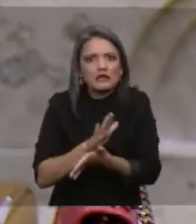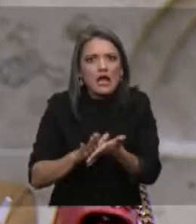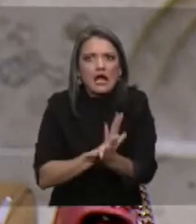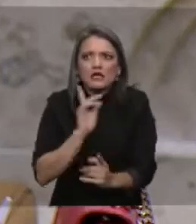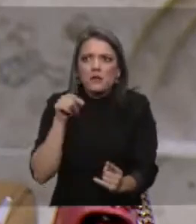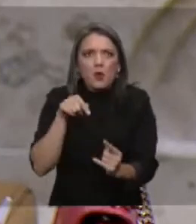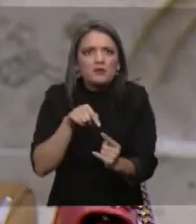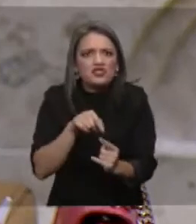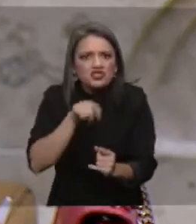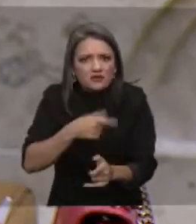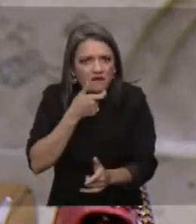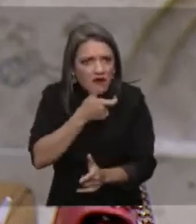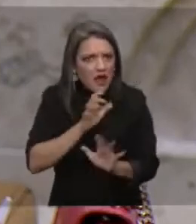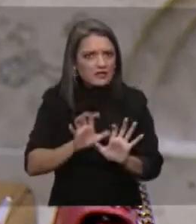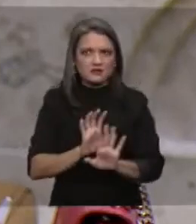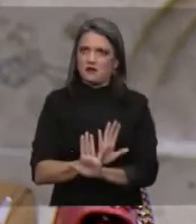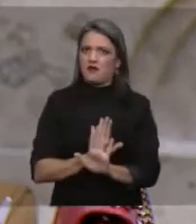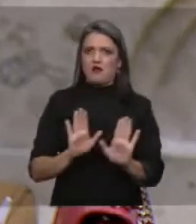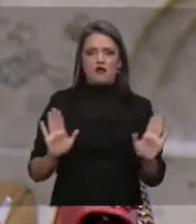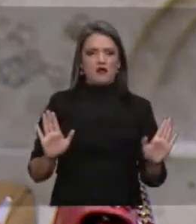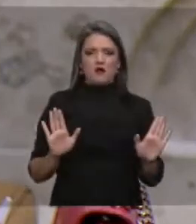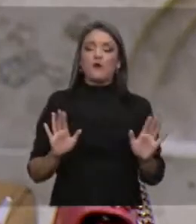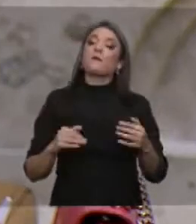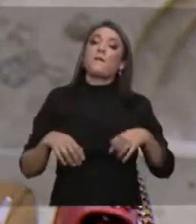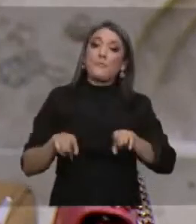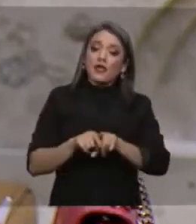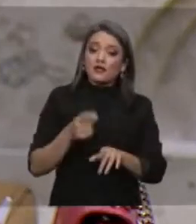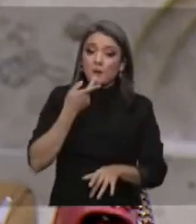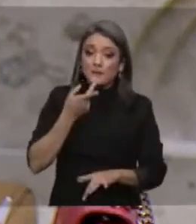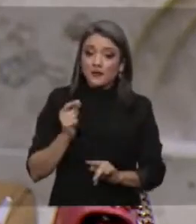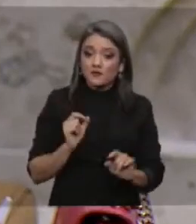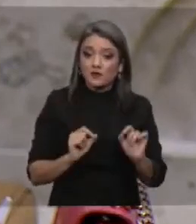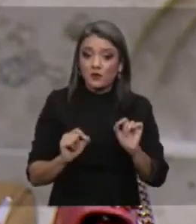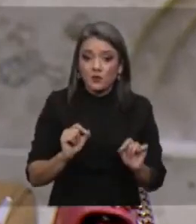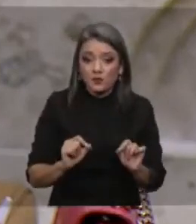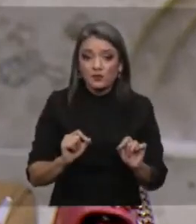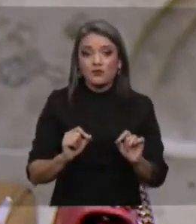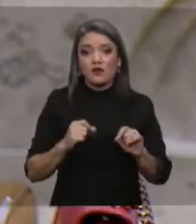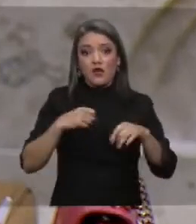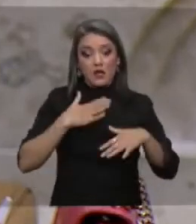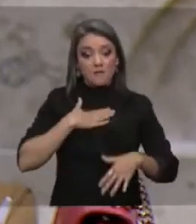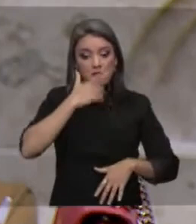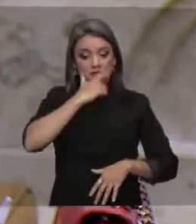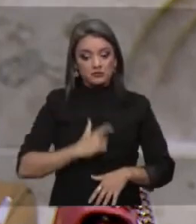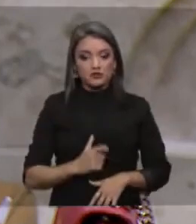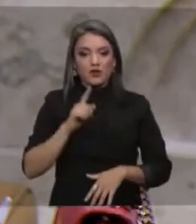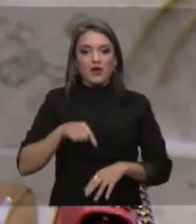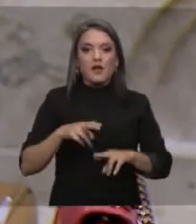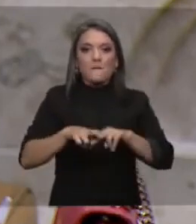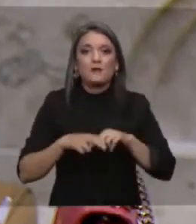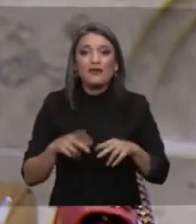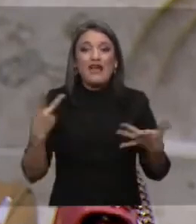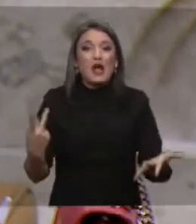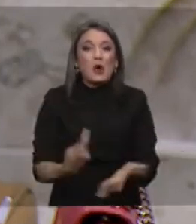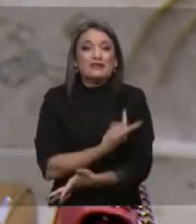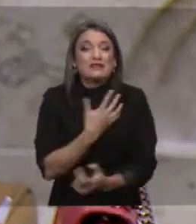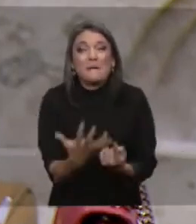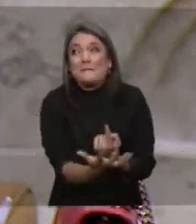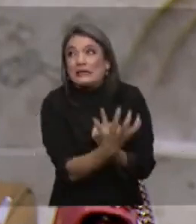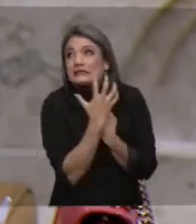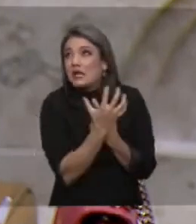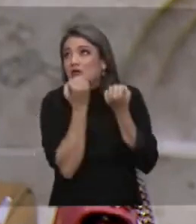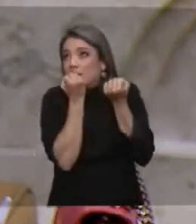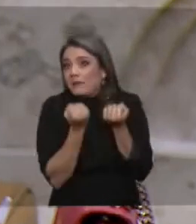sentido em suas afirmações. Segundo alega o denunciado, sua conduta seria fruto da extrema pressão a que